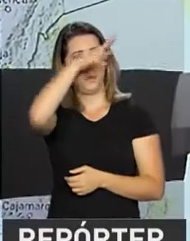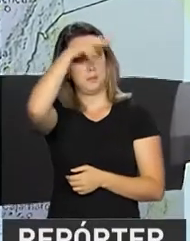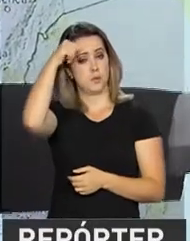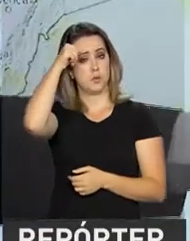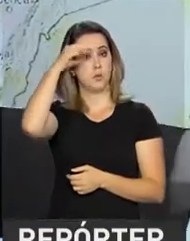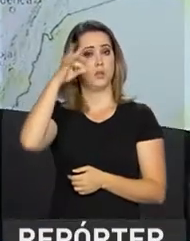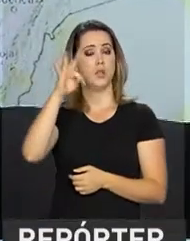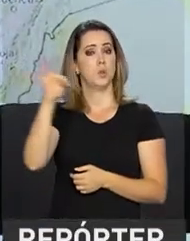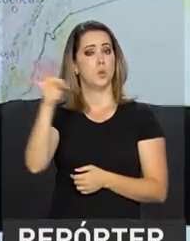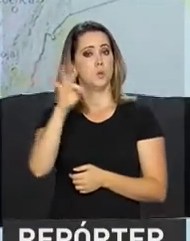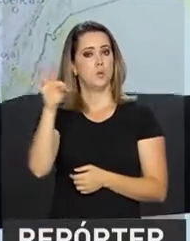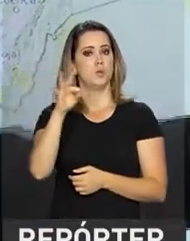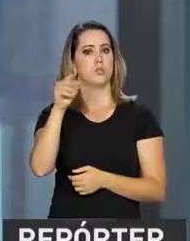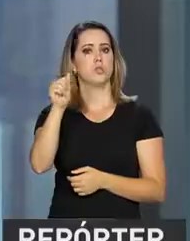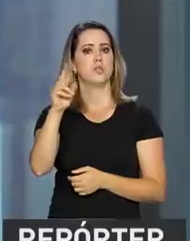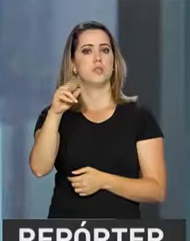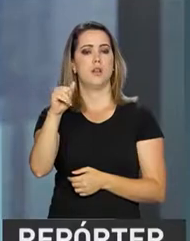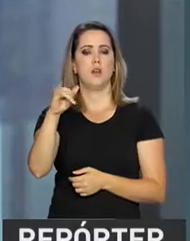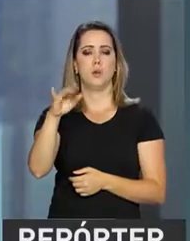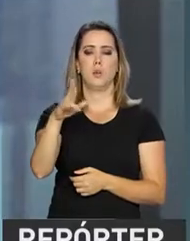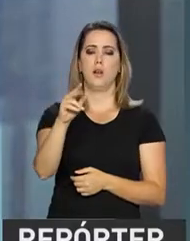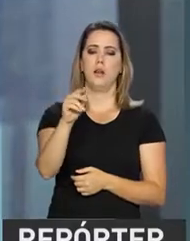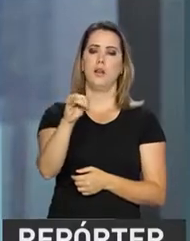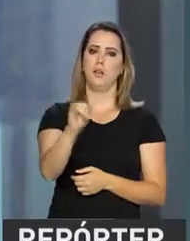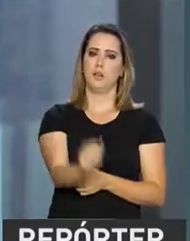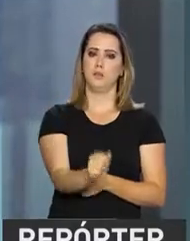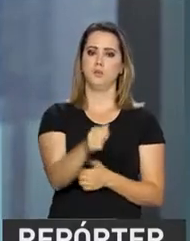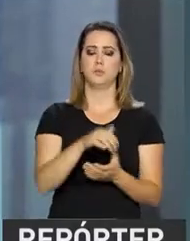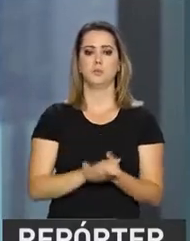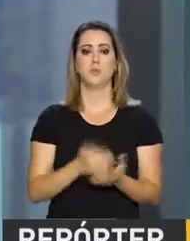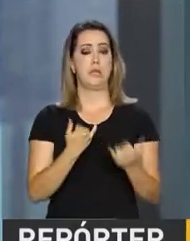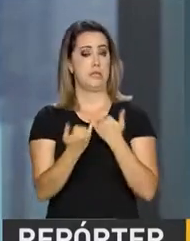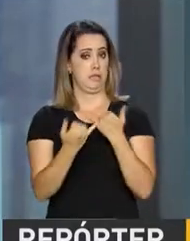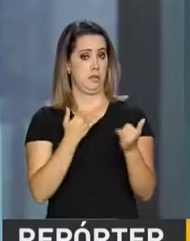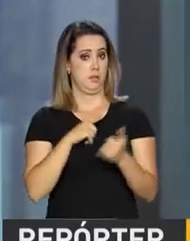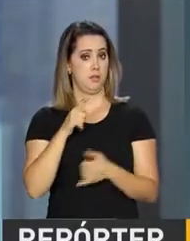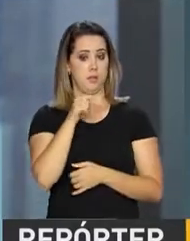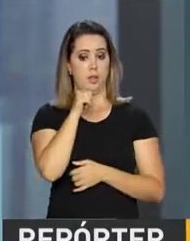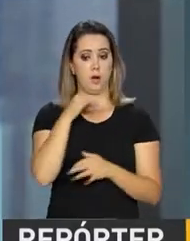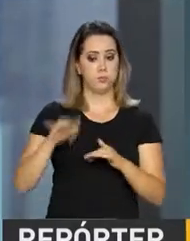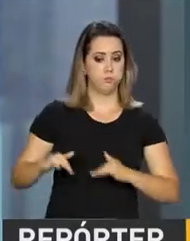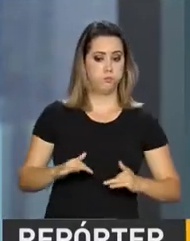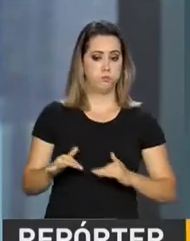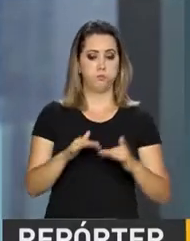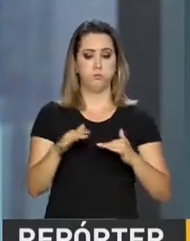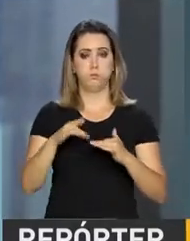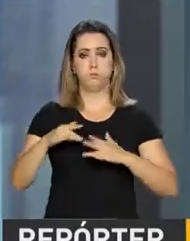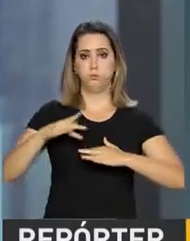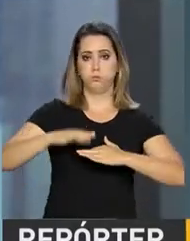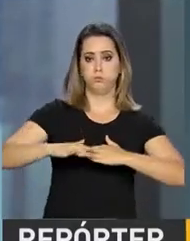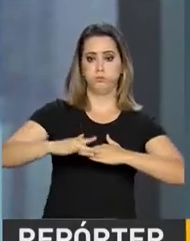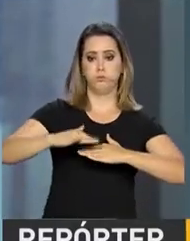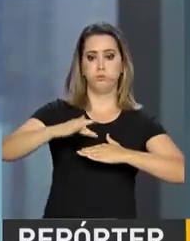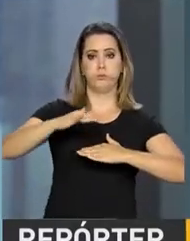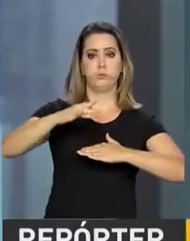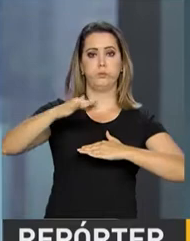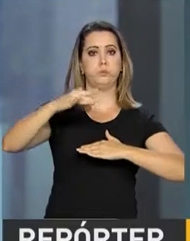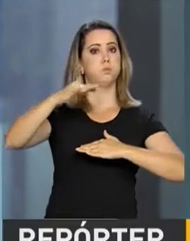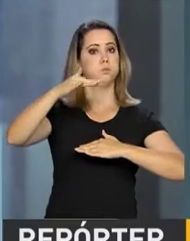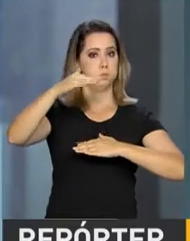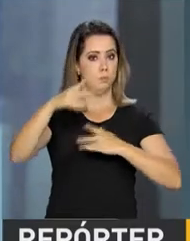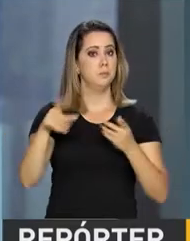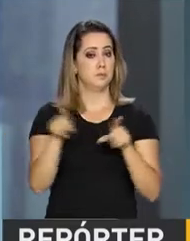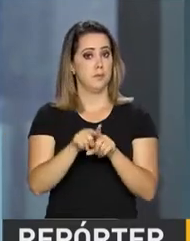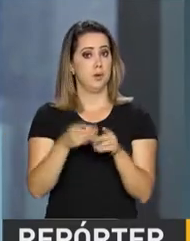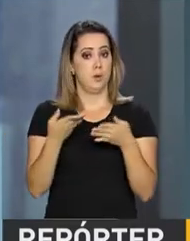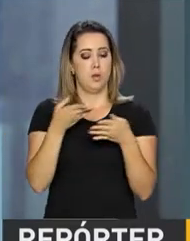Amazonas, Tocantins e Araguaia. Quando, por exemplo, você tiver uma cheia, ou antes mesmo dela acontecer, os dados que serão acessados e